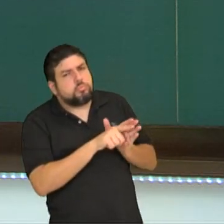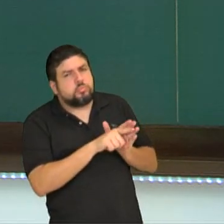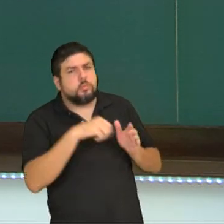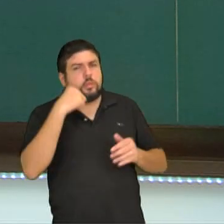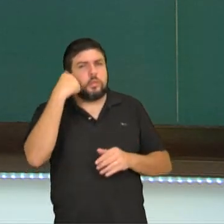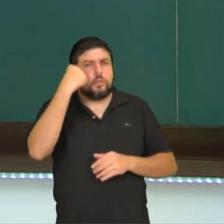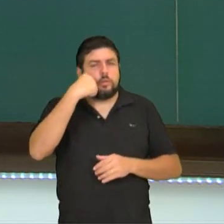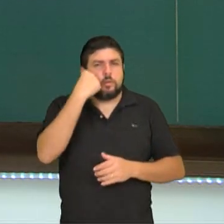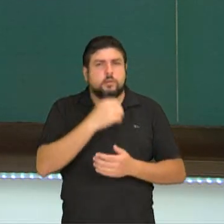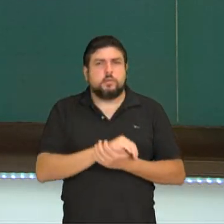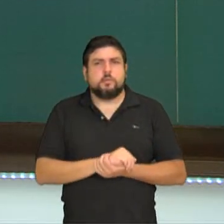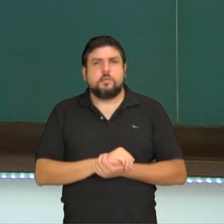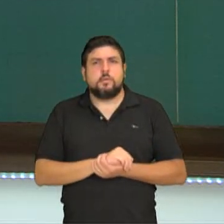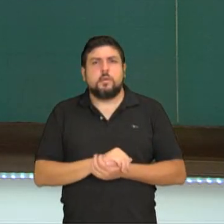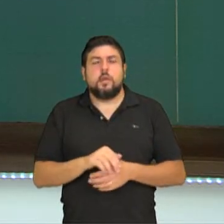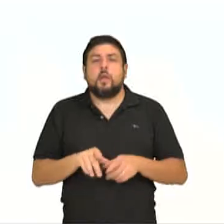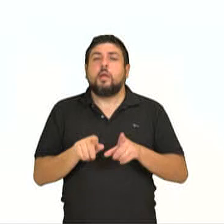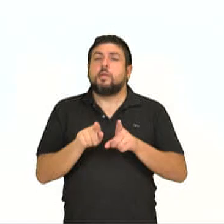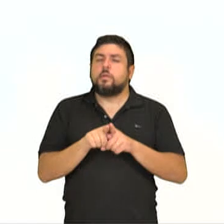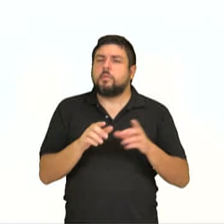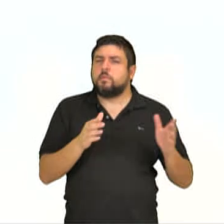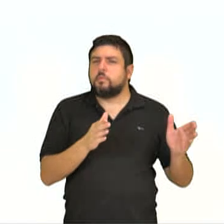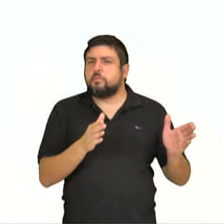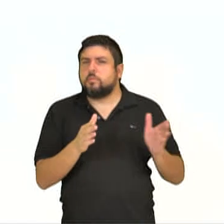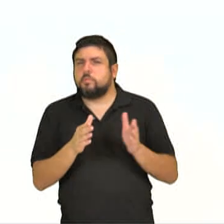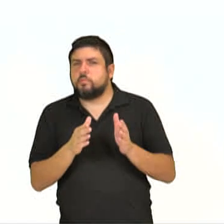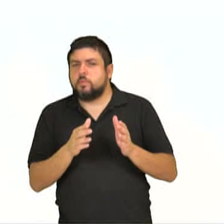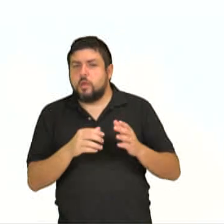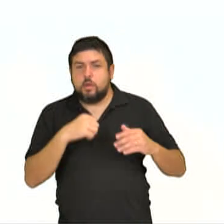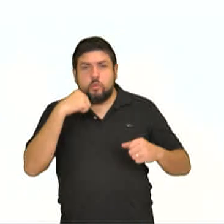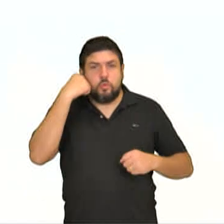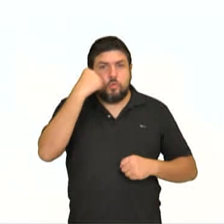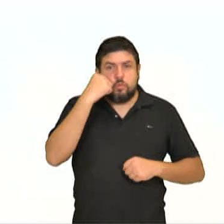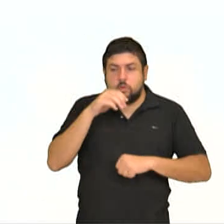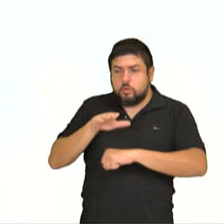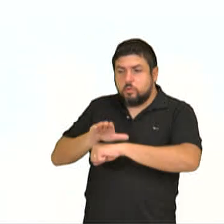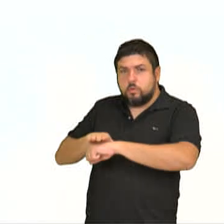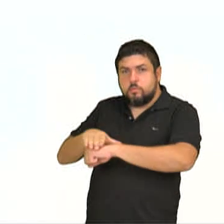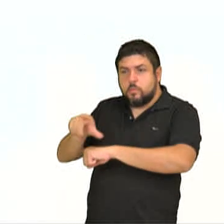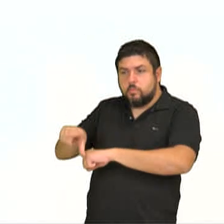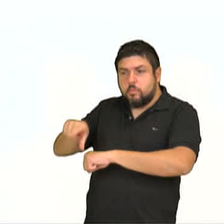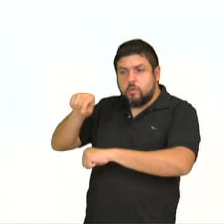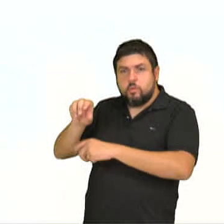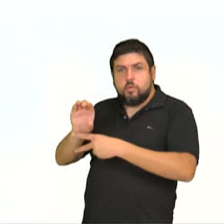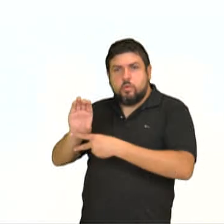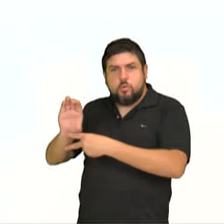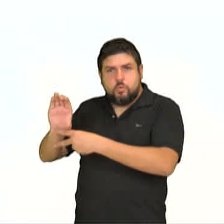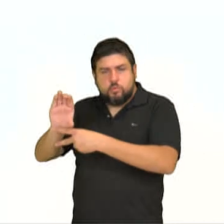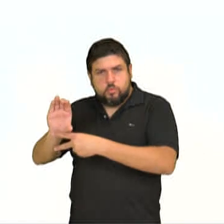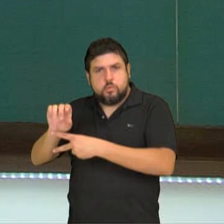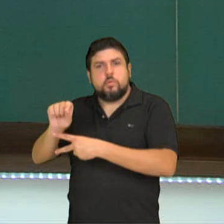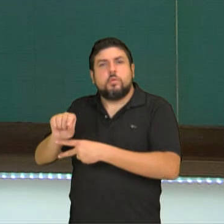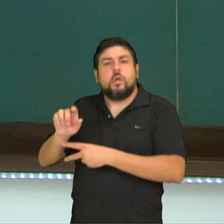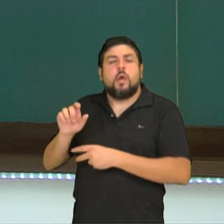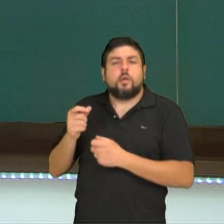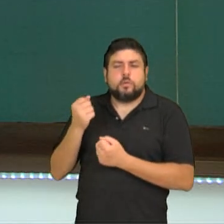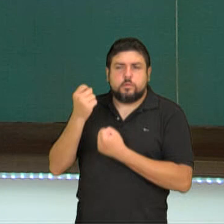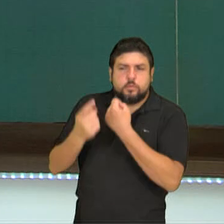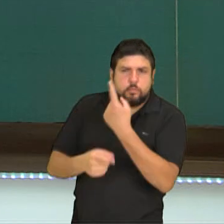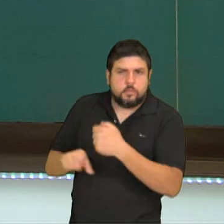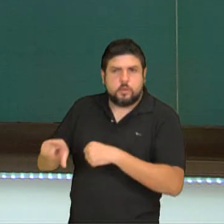Também, por certo período, eles vão escolher os cônsules, vamos ter magistraturas também que vão escolher, muitas vezes, os